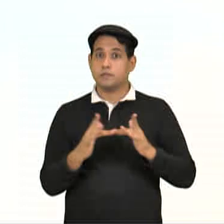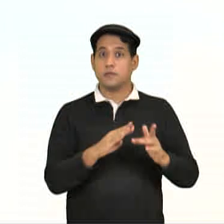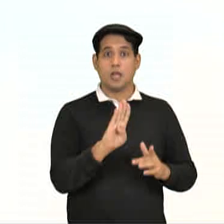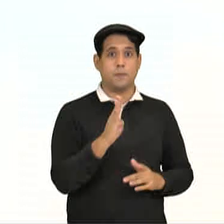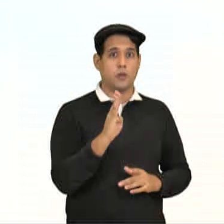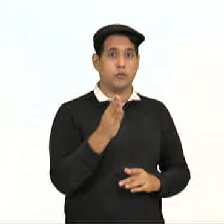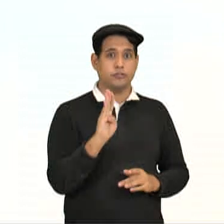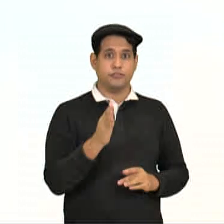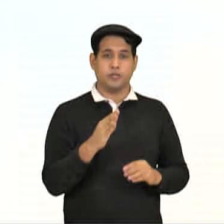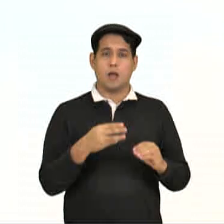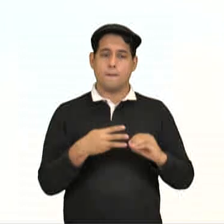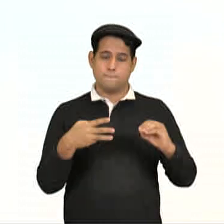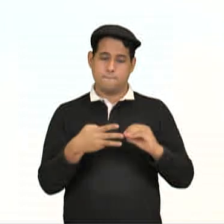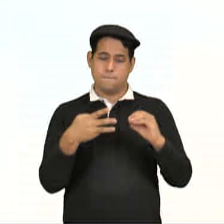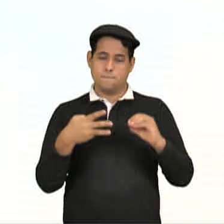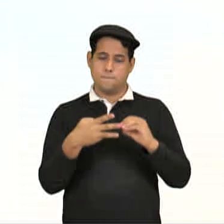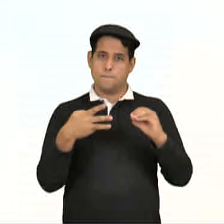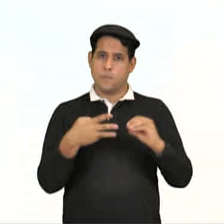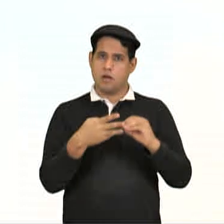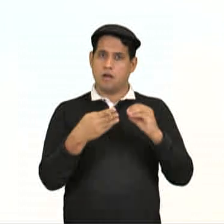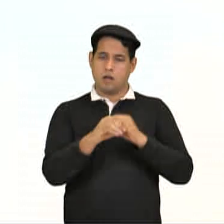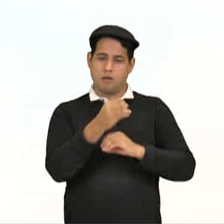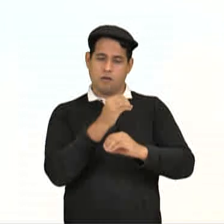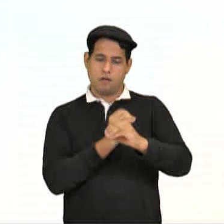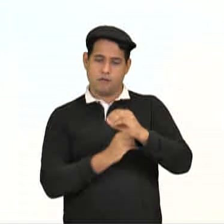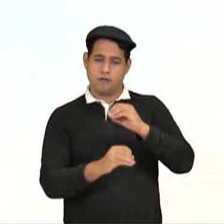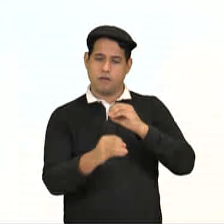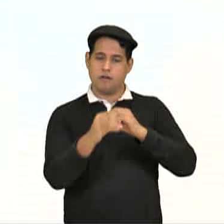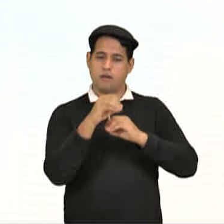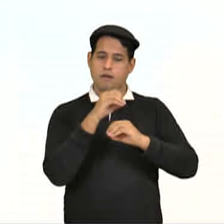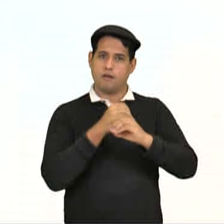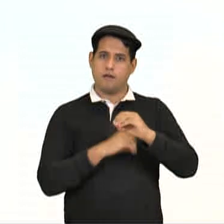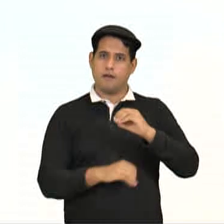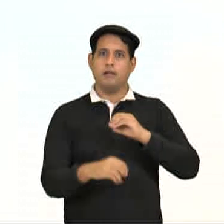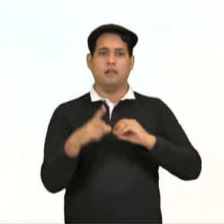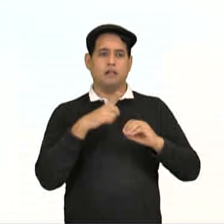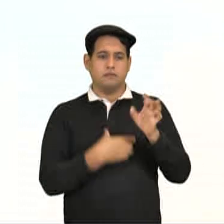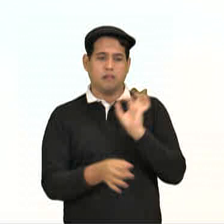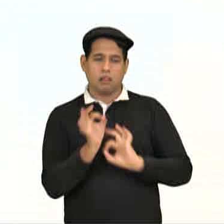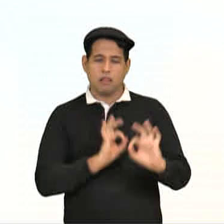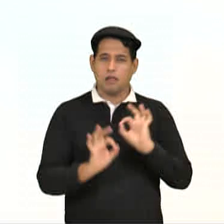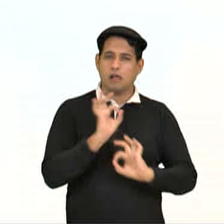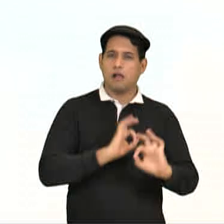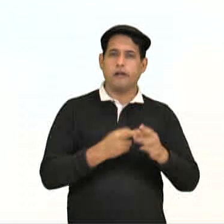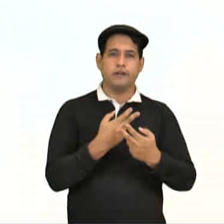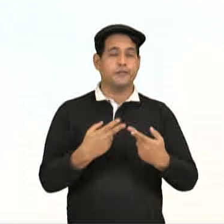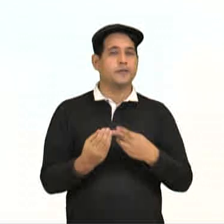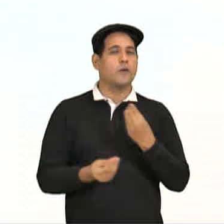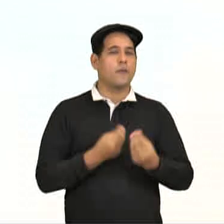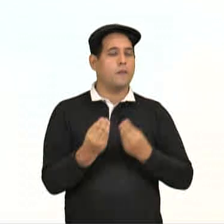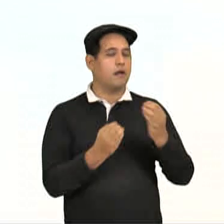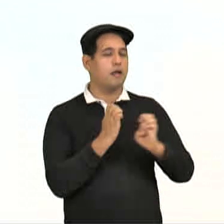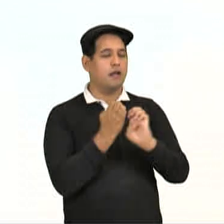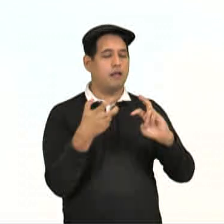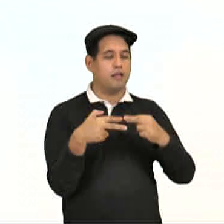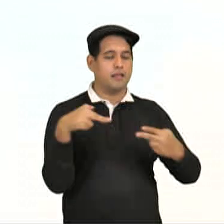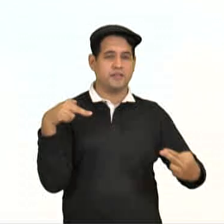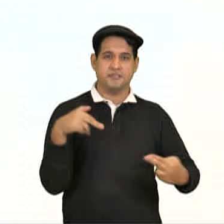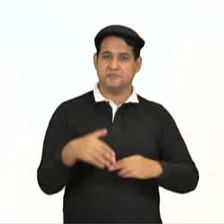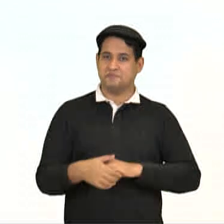biologia molecular, que revolucionaram o modo de manipulação dos organismos por meio da engenharia